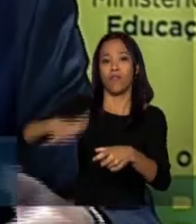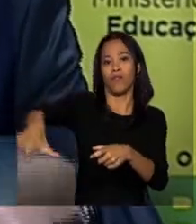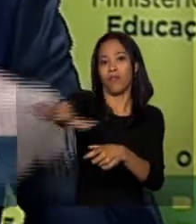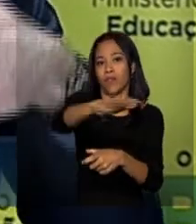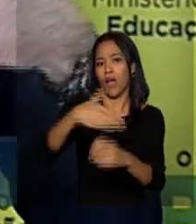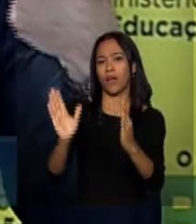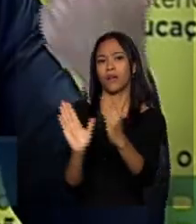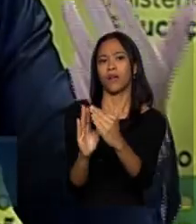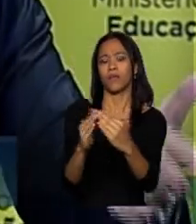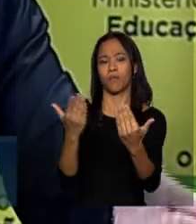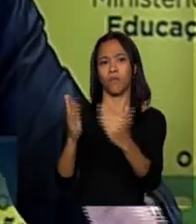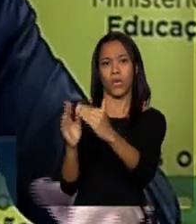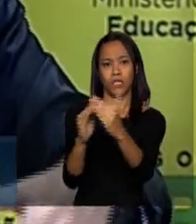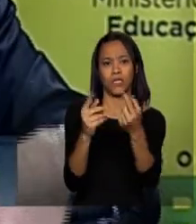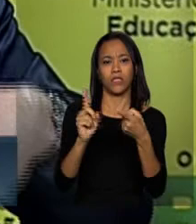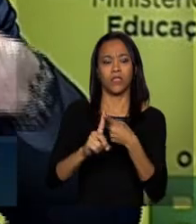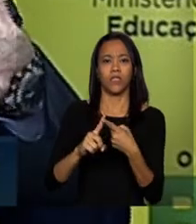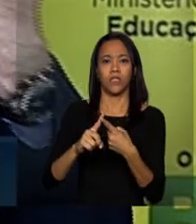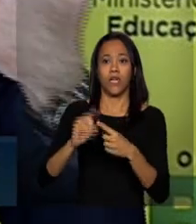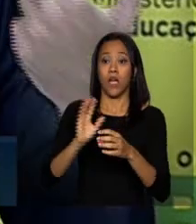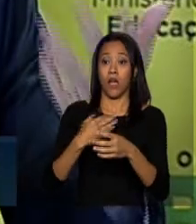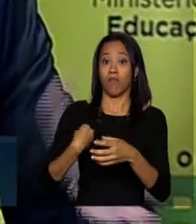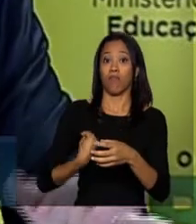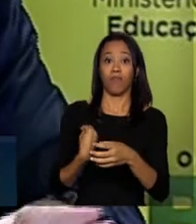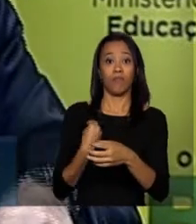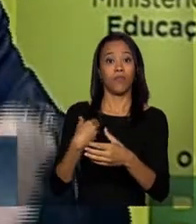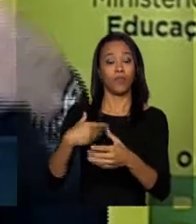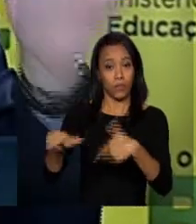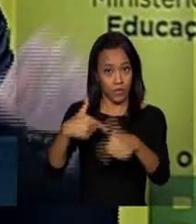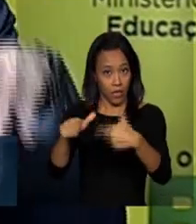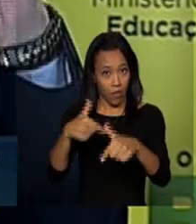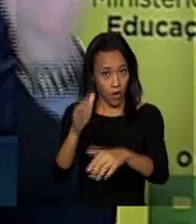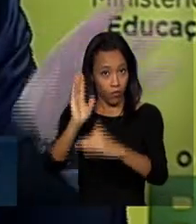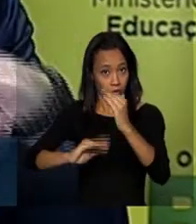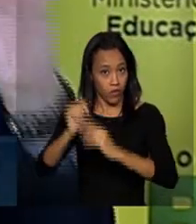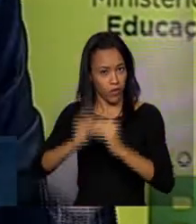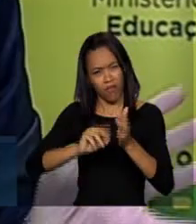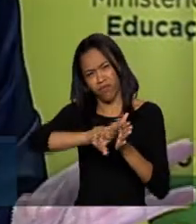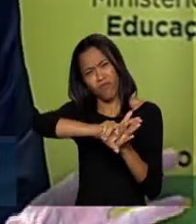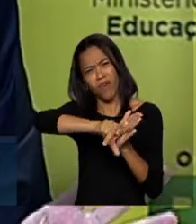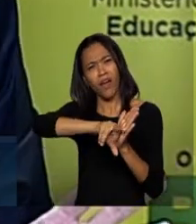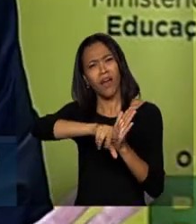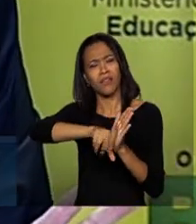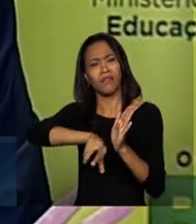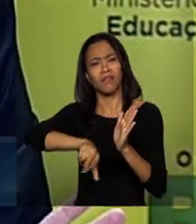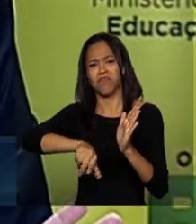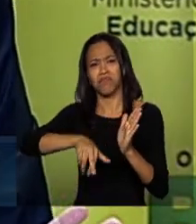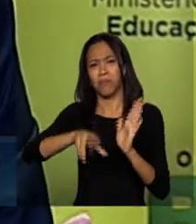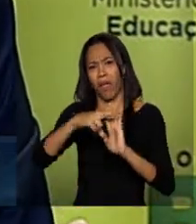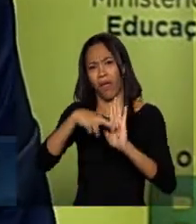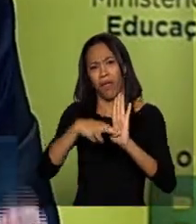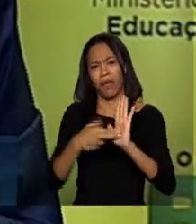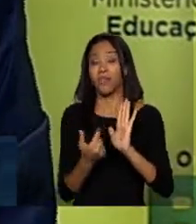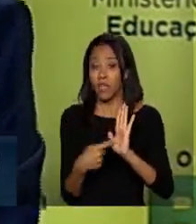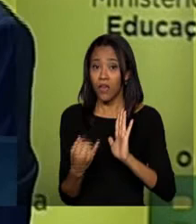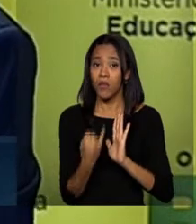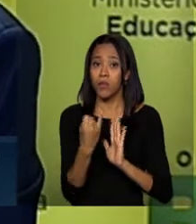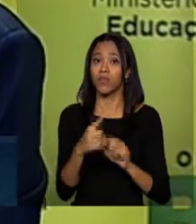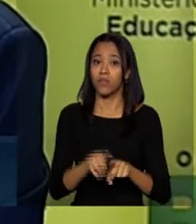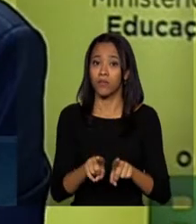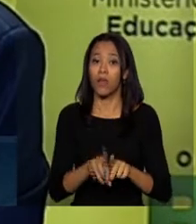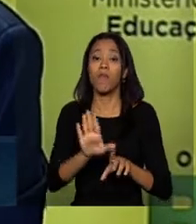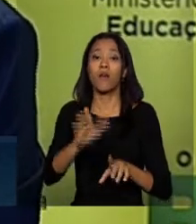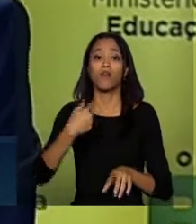Condições de moradia, de inserção profissional, enfim, aí entram outros critérios também que são importantes. Mas